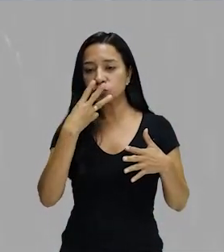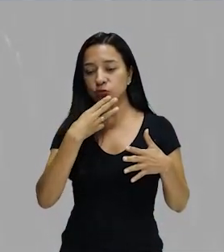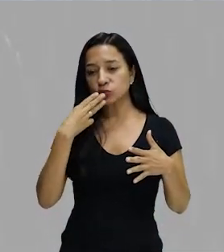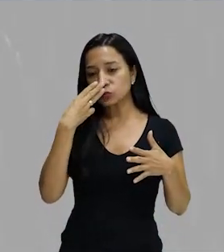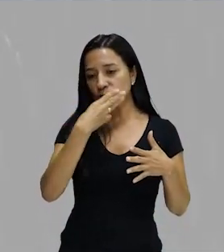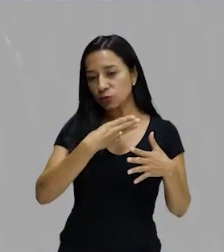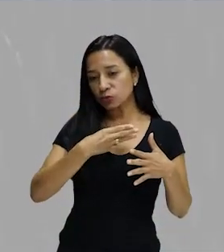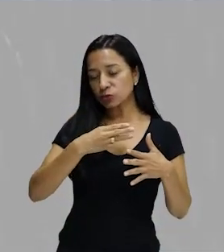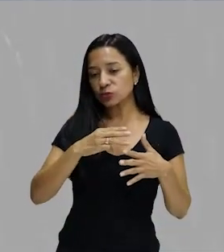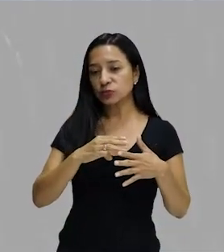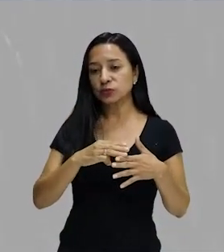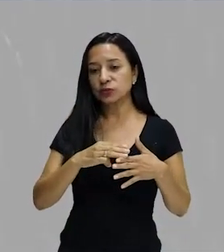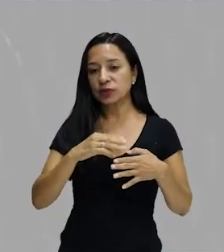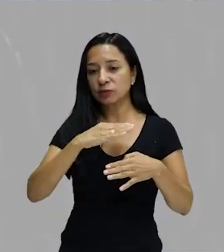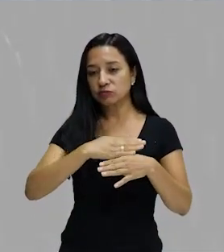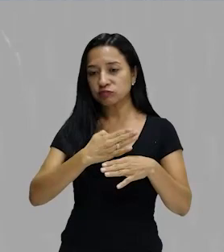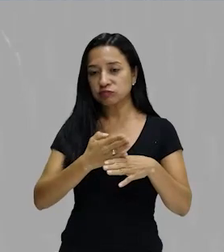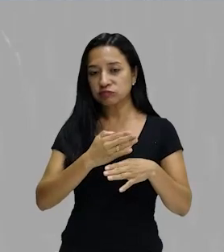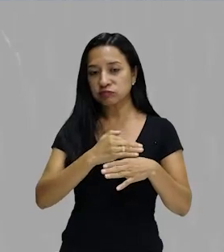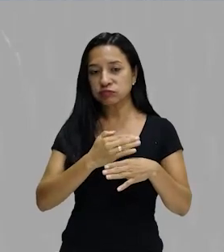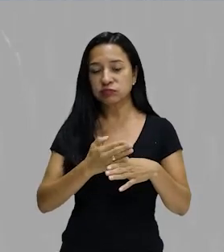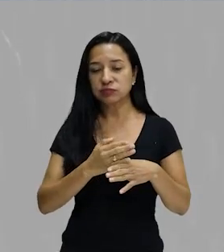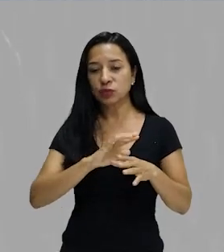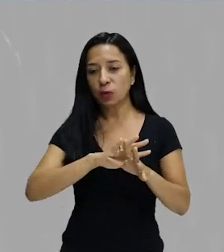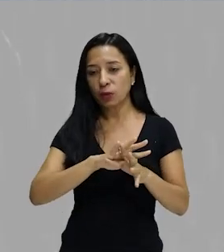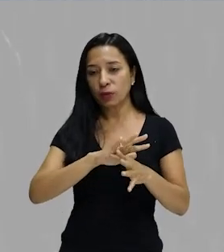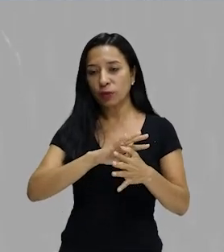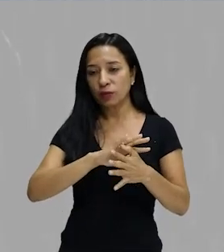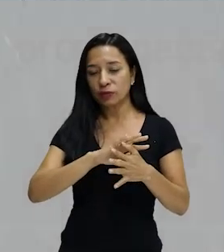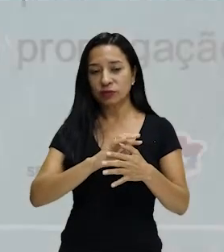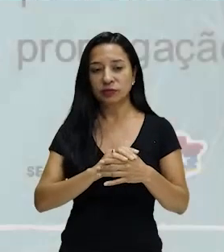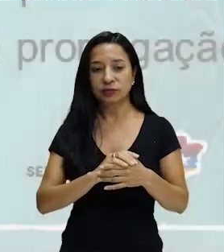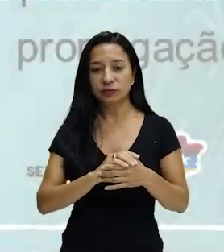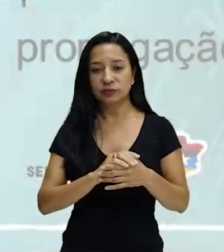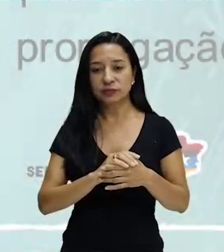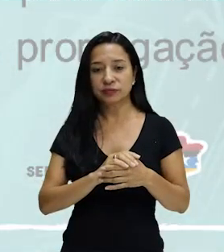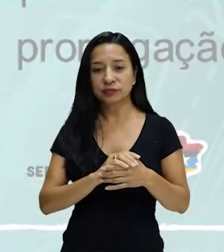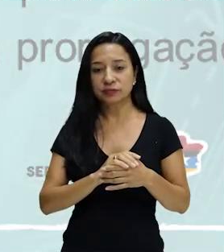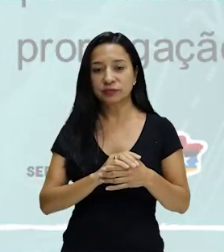os legumes e verduras. Atenção para o verbo preferir.